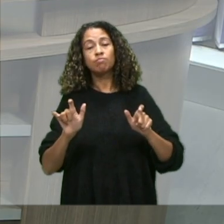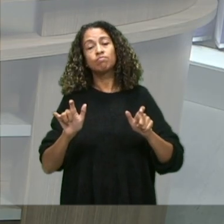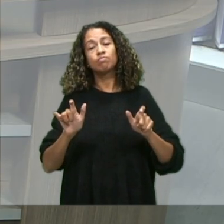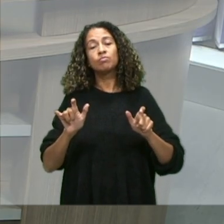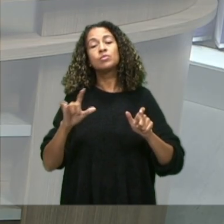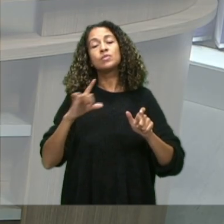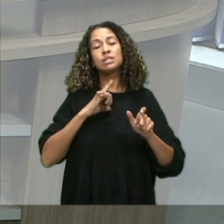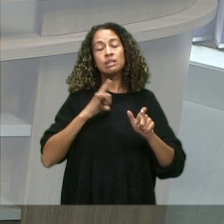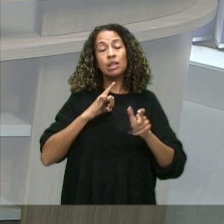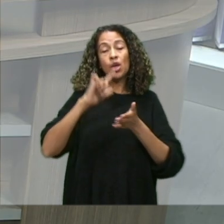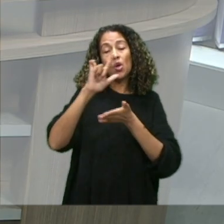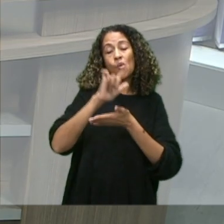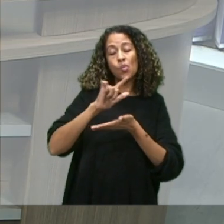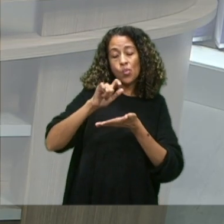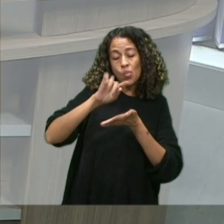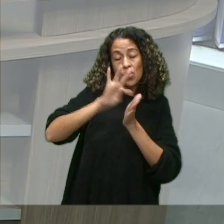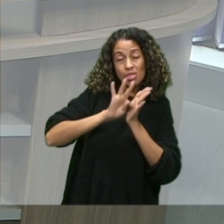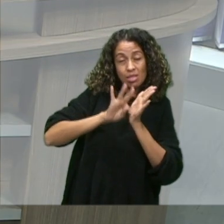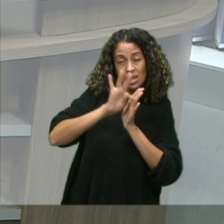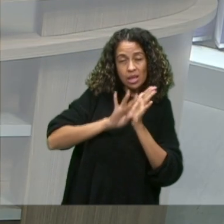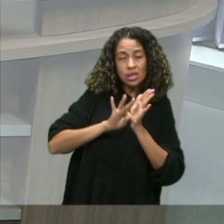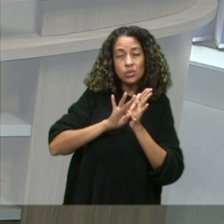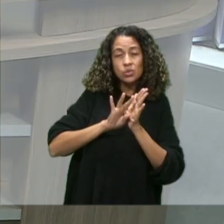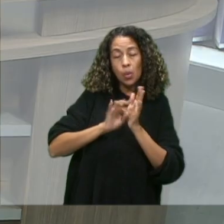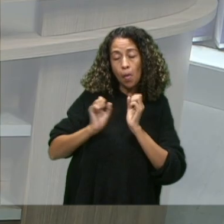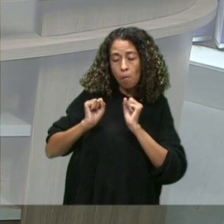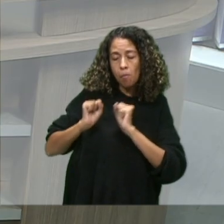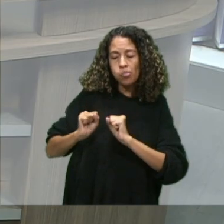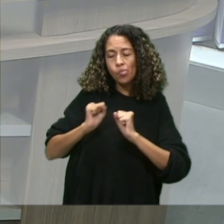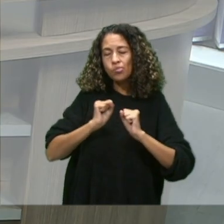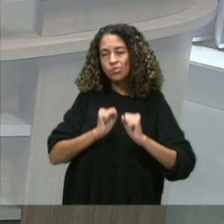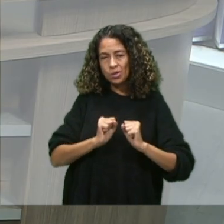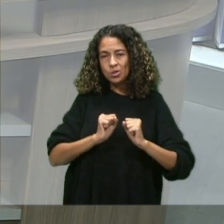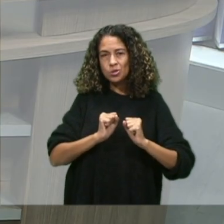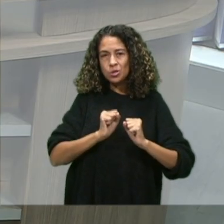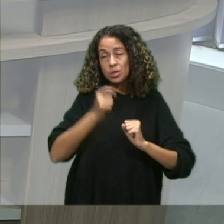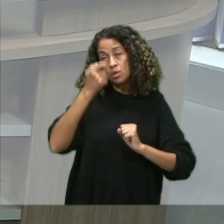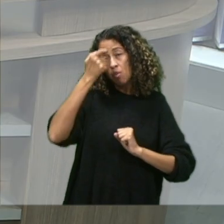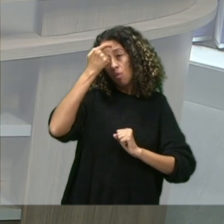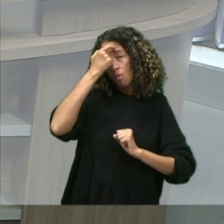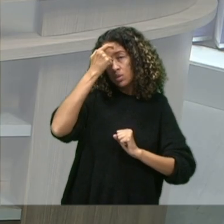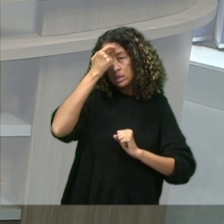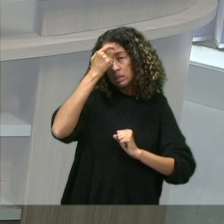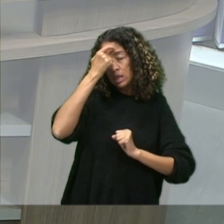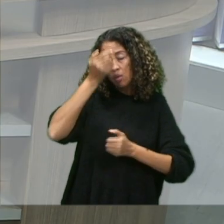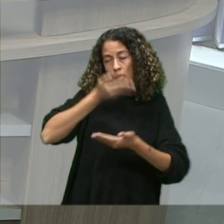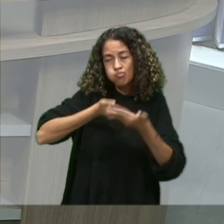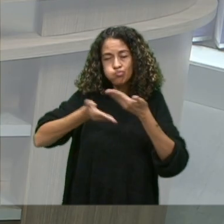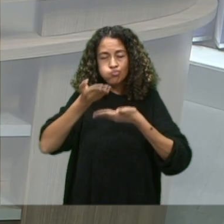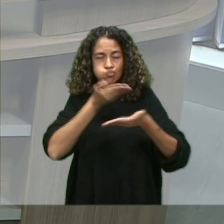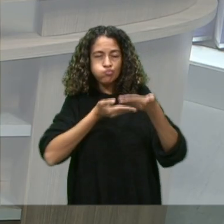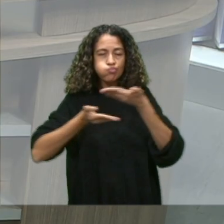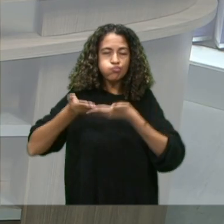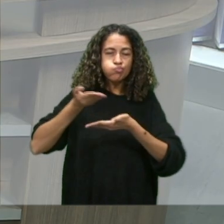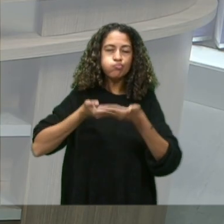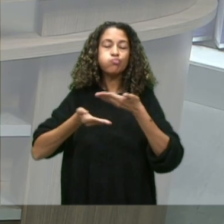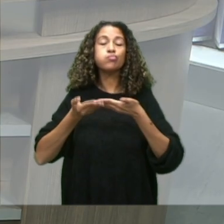texto potente, pessoas potentes, conscientes, fazendo essa mediação,